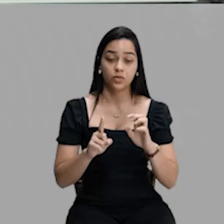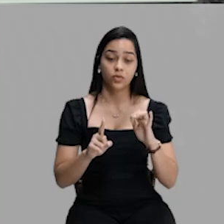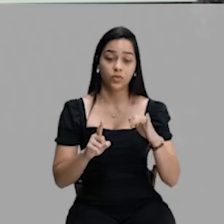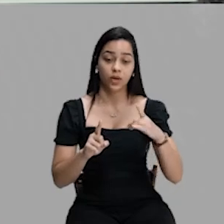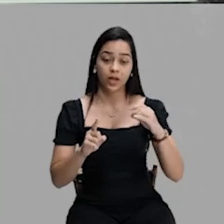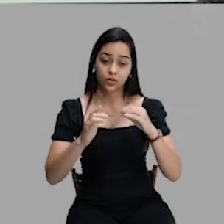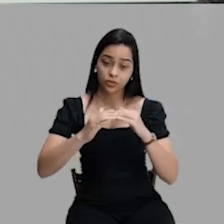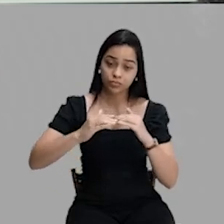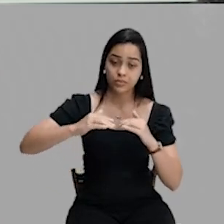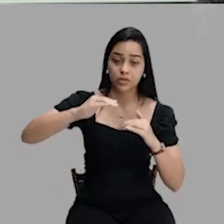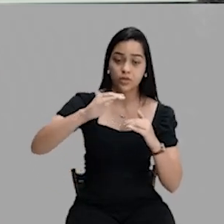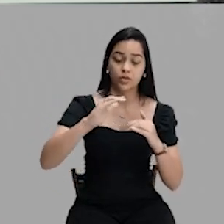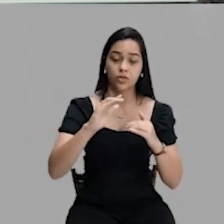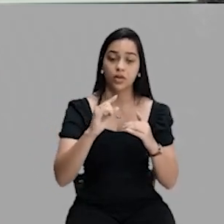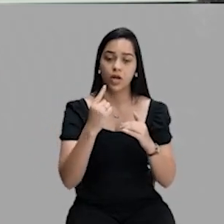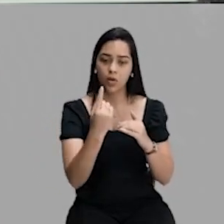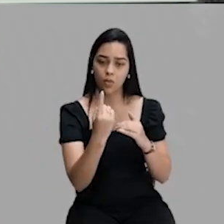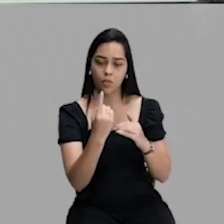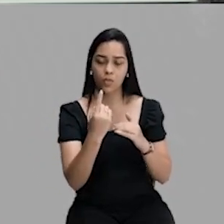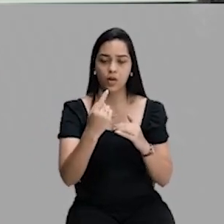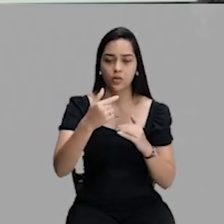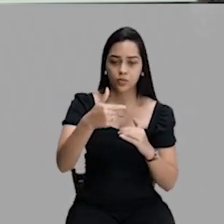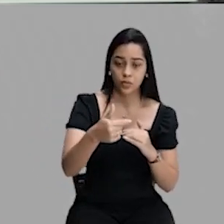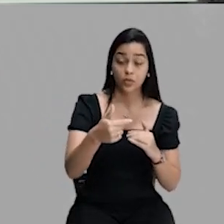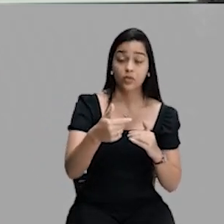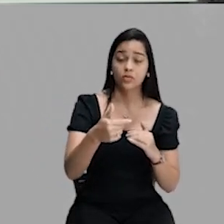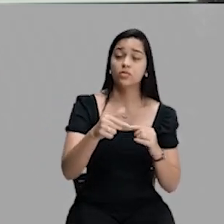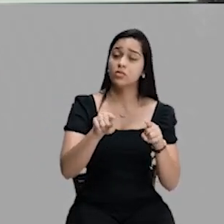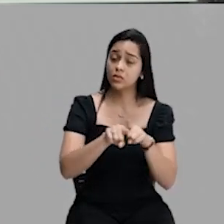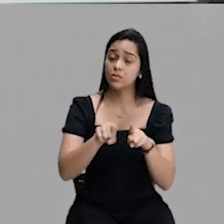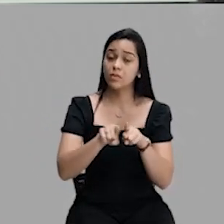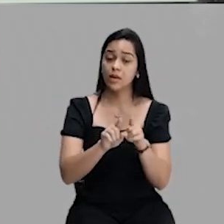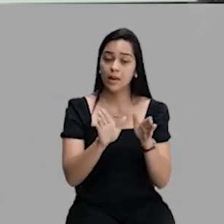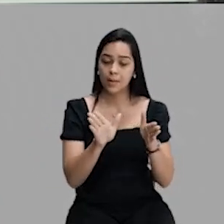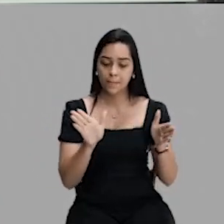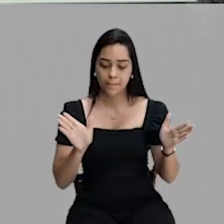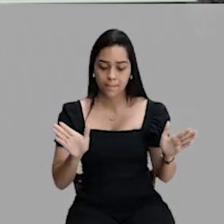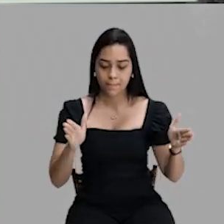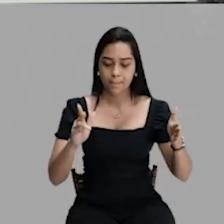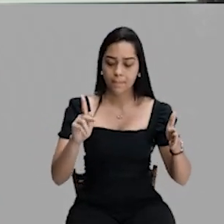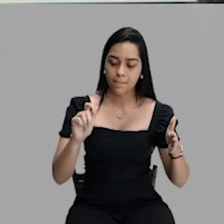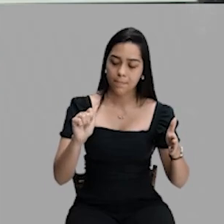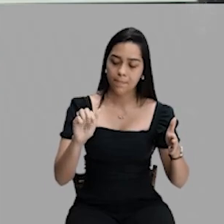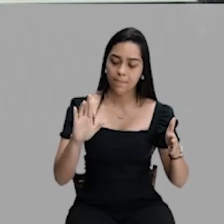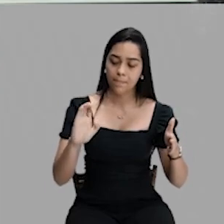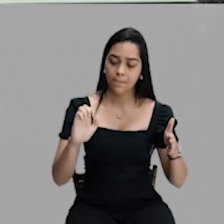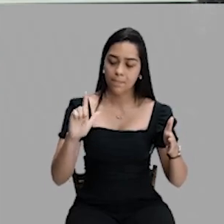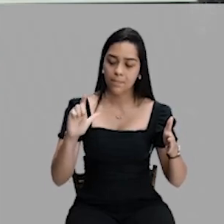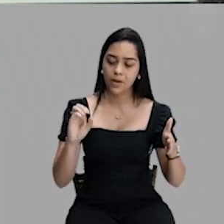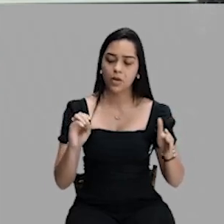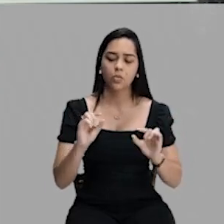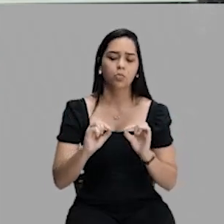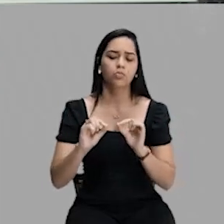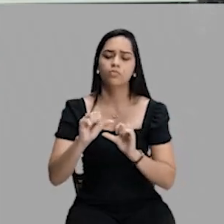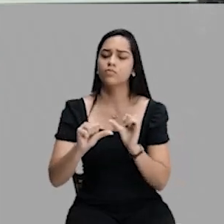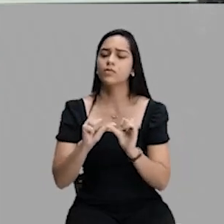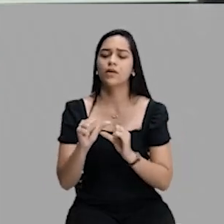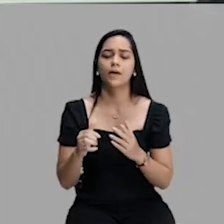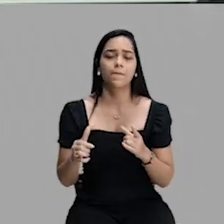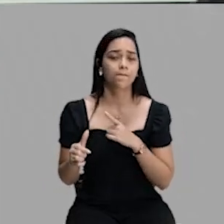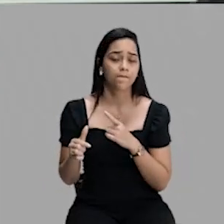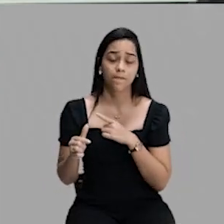meu eixo maior, que é A1, A2, ele é paralelo ao eixo y. O que vai mudar? Vai